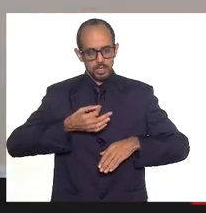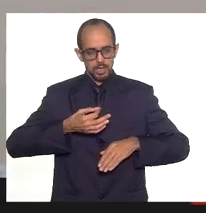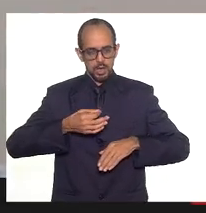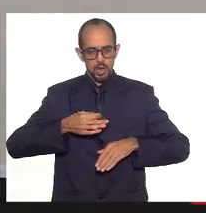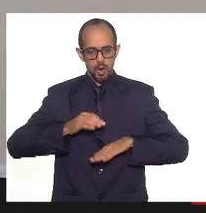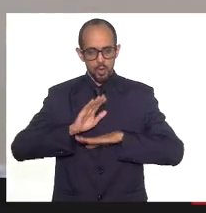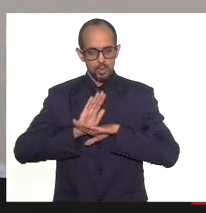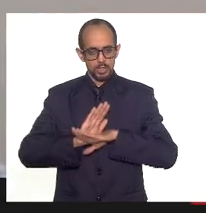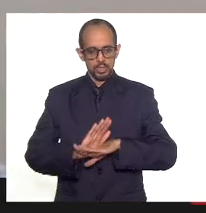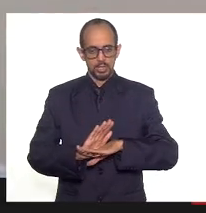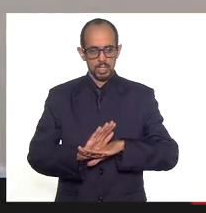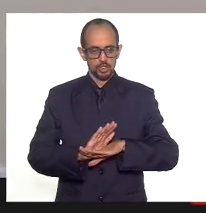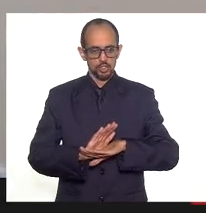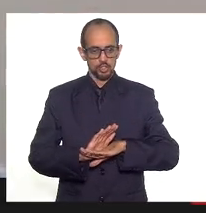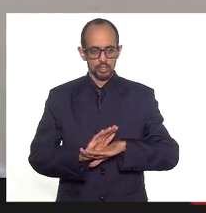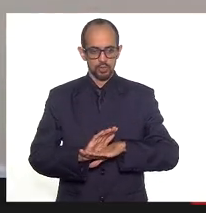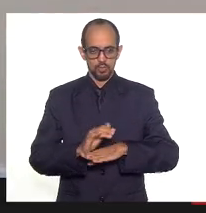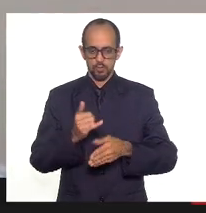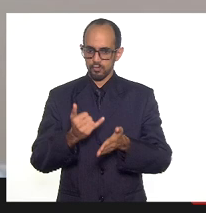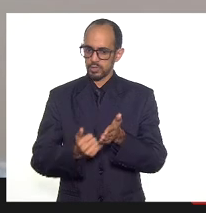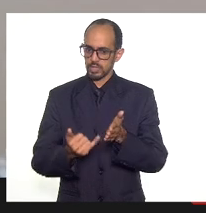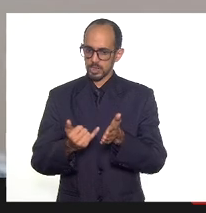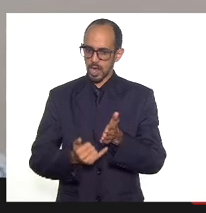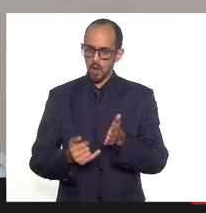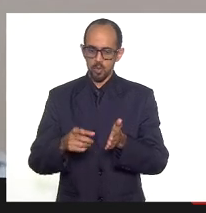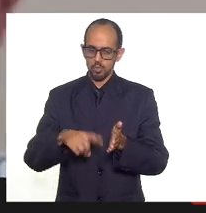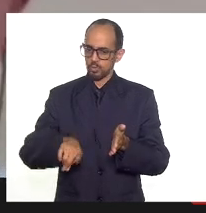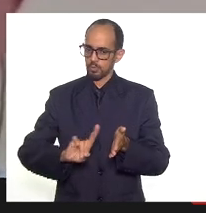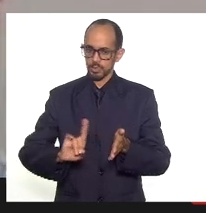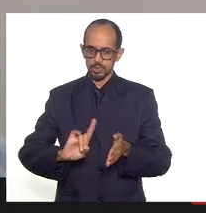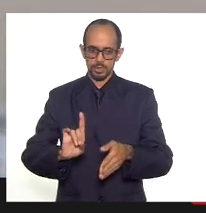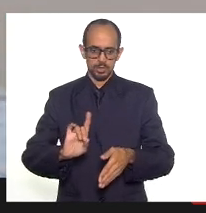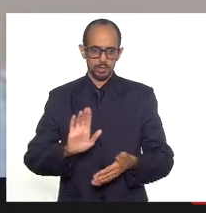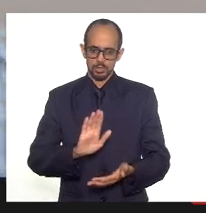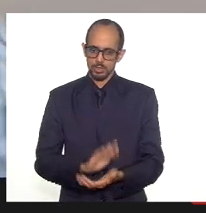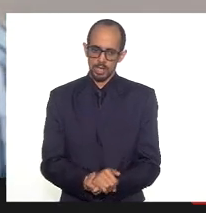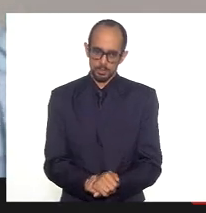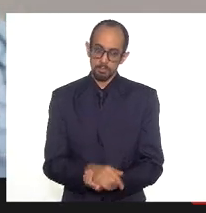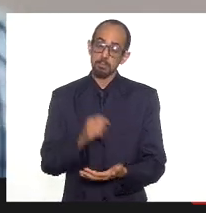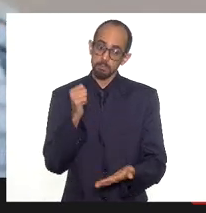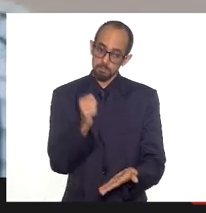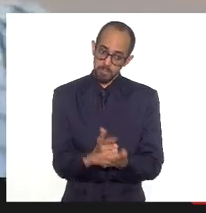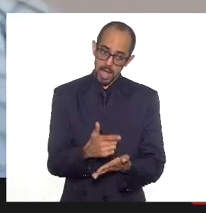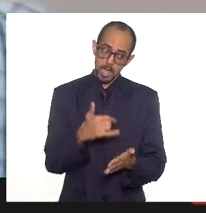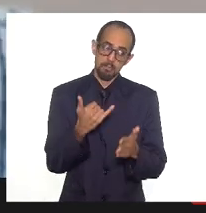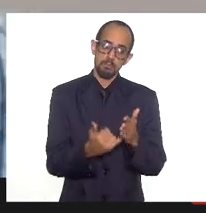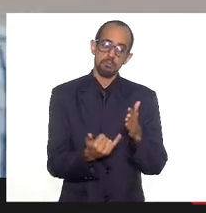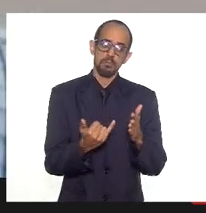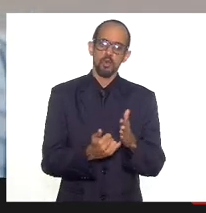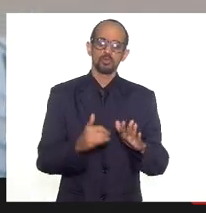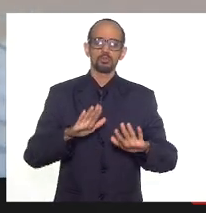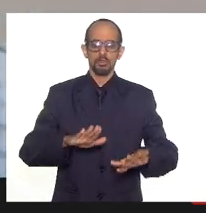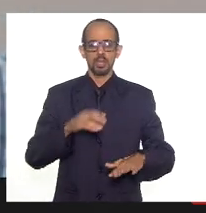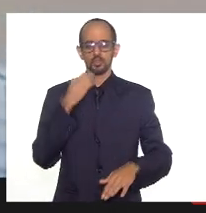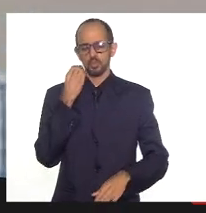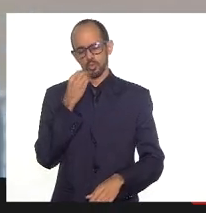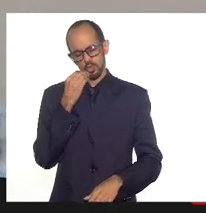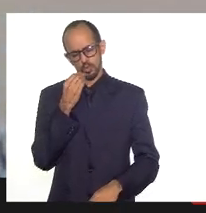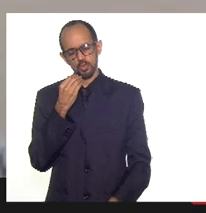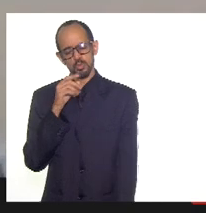lucro tem, eu sei que o setor petróleo paga muito imposto, né? Mas realmente a lucratividade também ela é interessante e é bonita, né? O